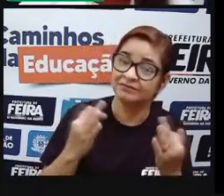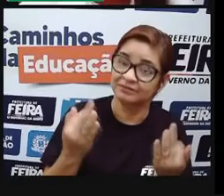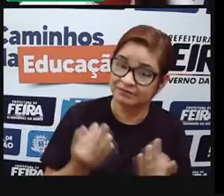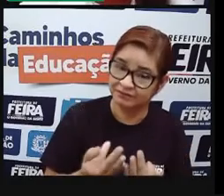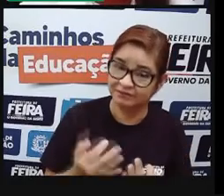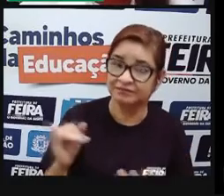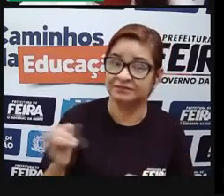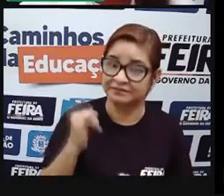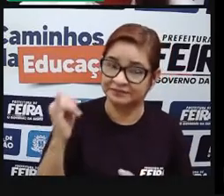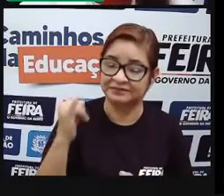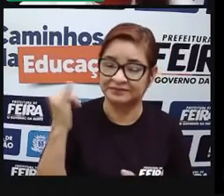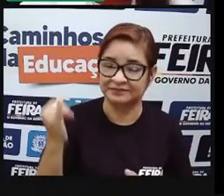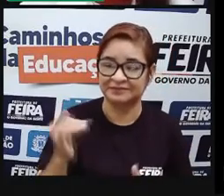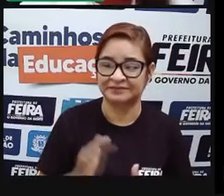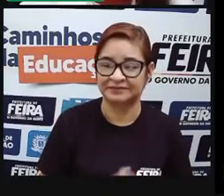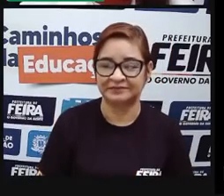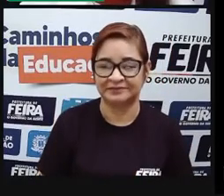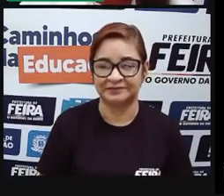Denilson